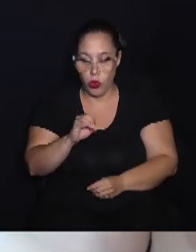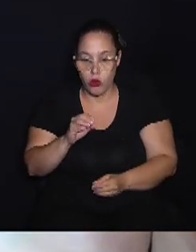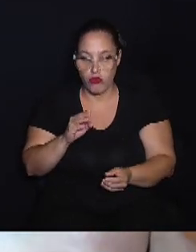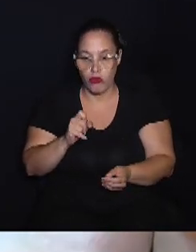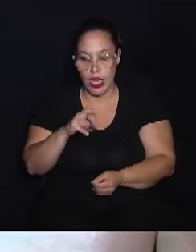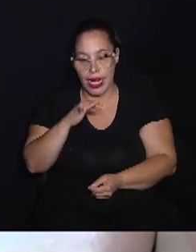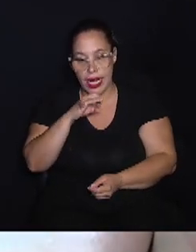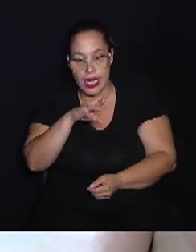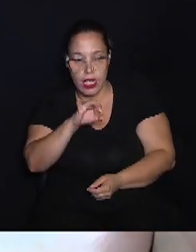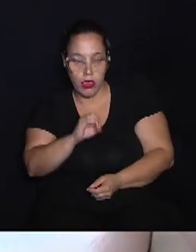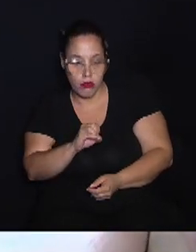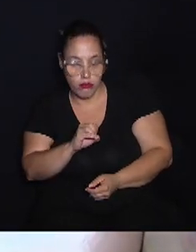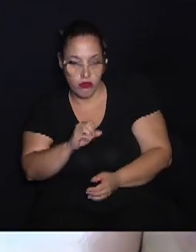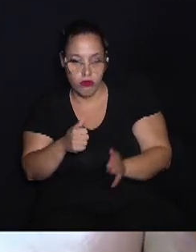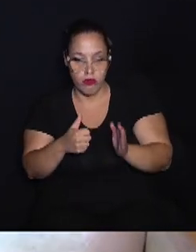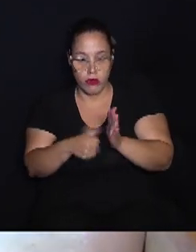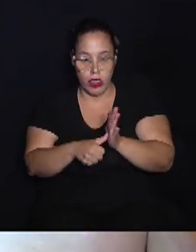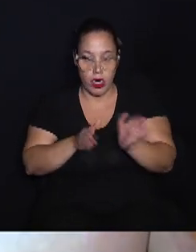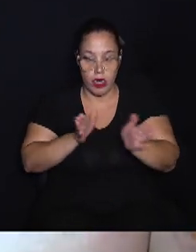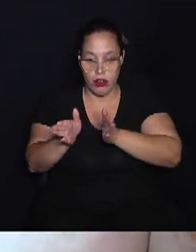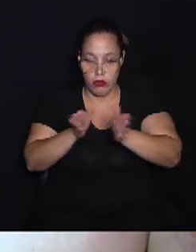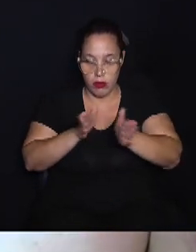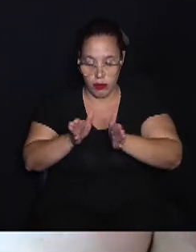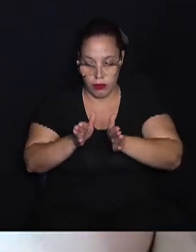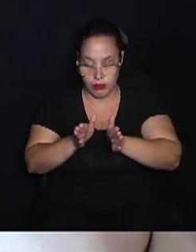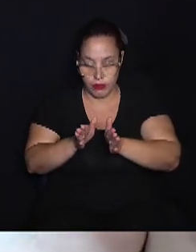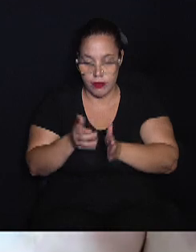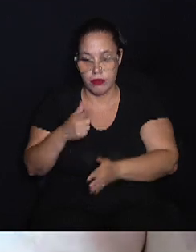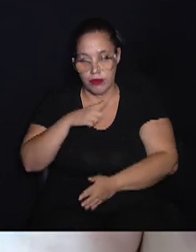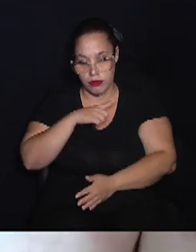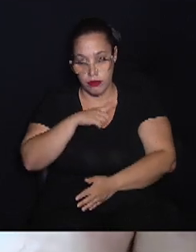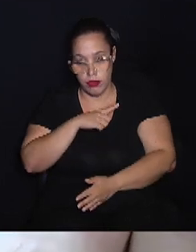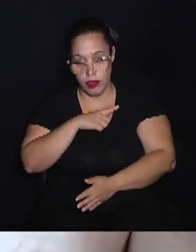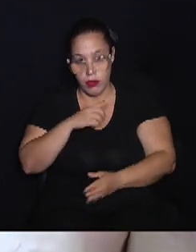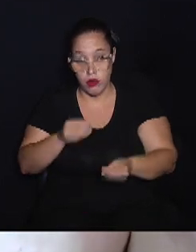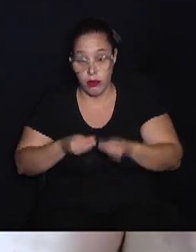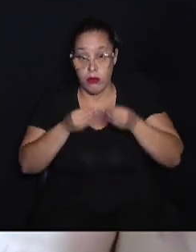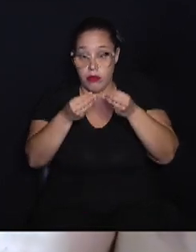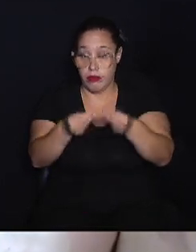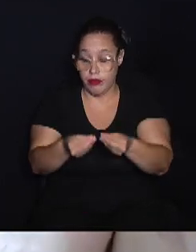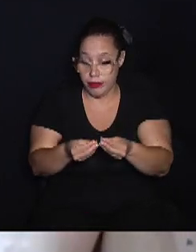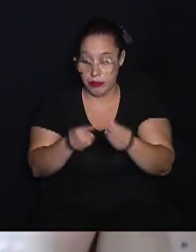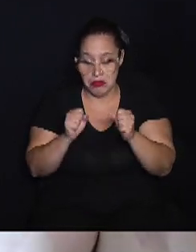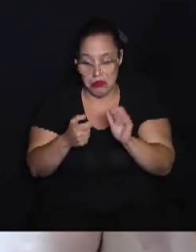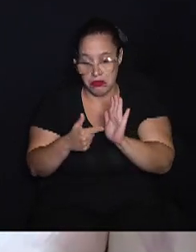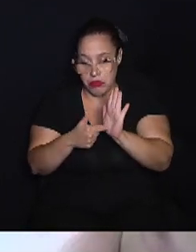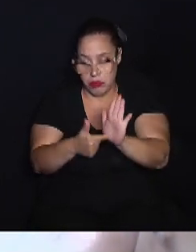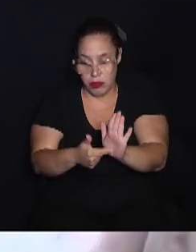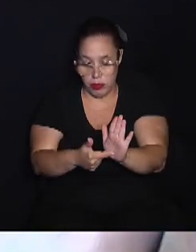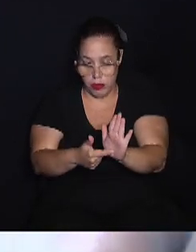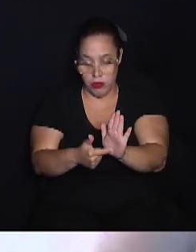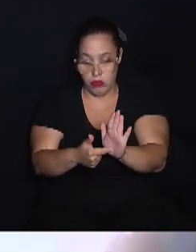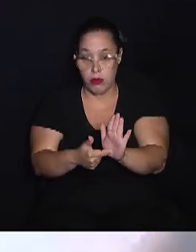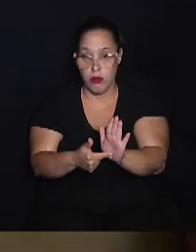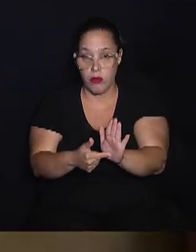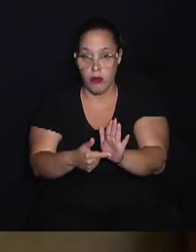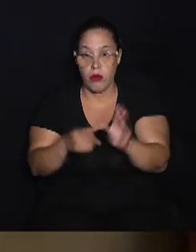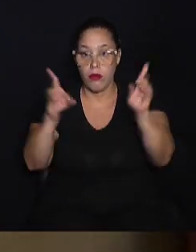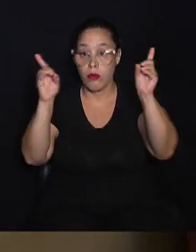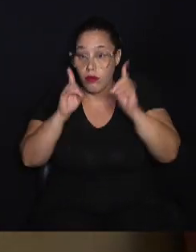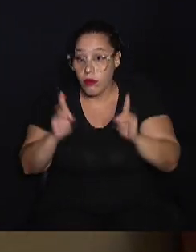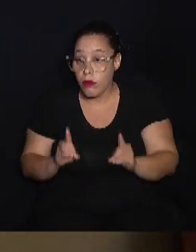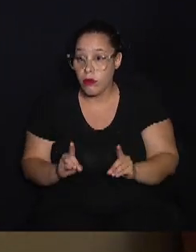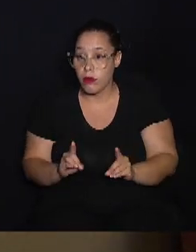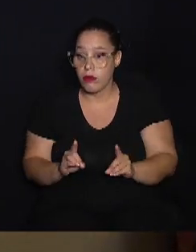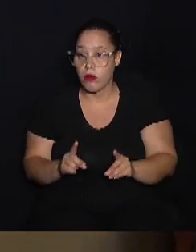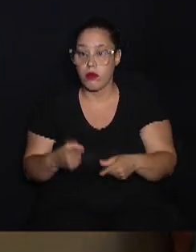médica o mesmo cartão acessibilidade lá para crianças que já tem esse benefício pode ser apresentados para comprovação da deficiência